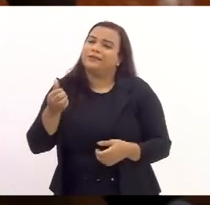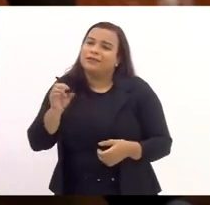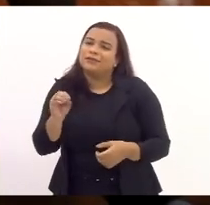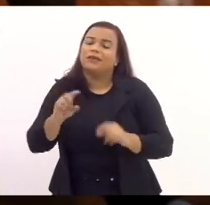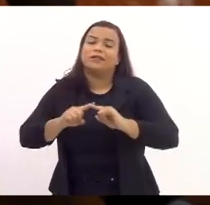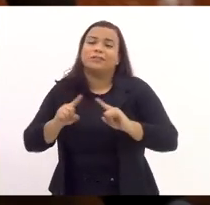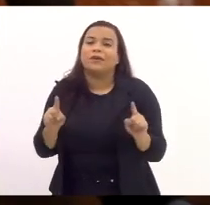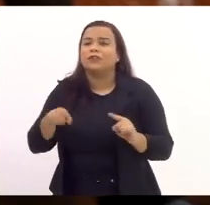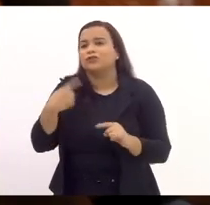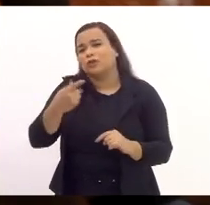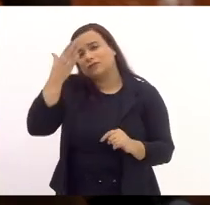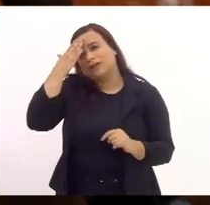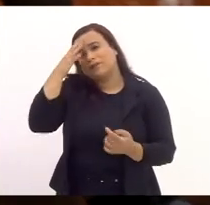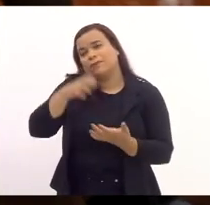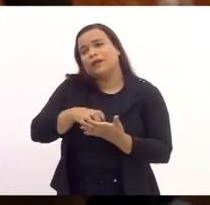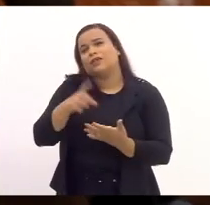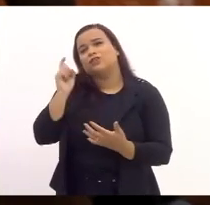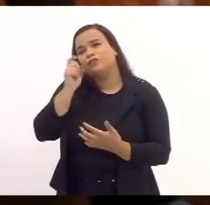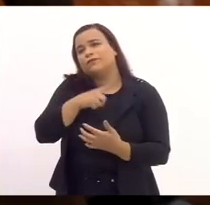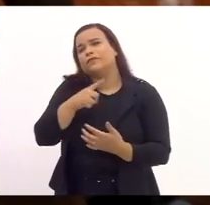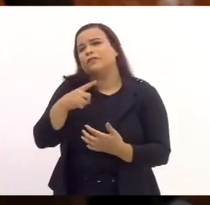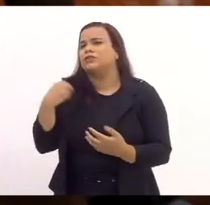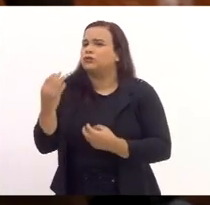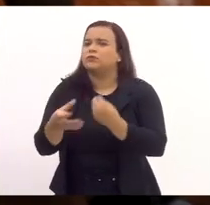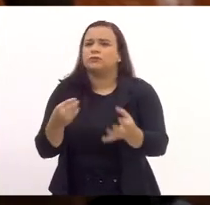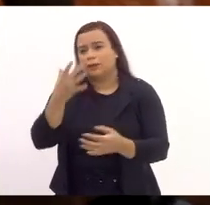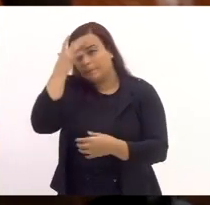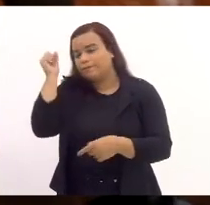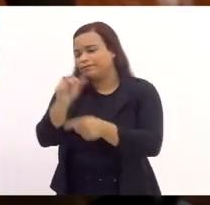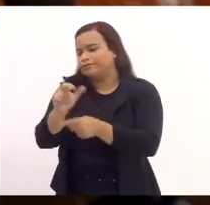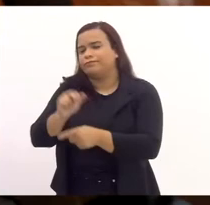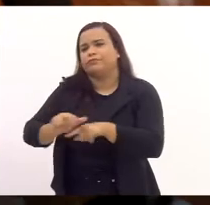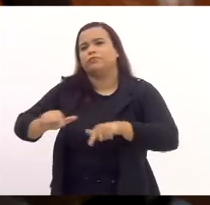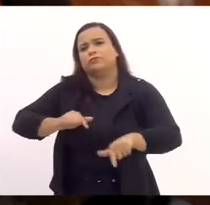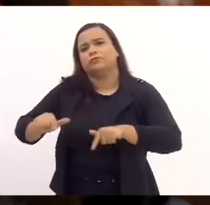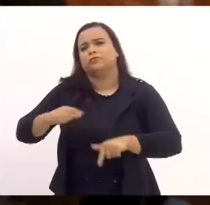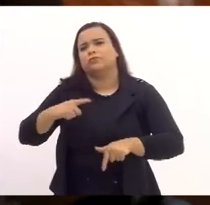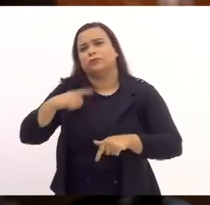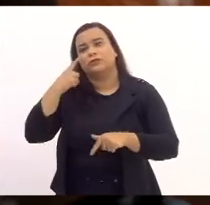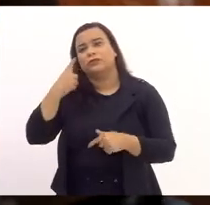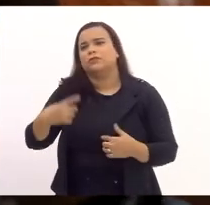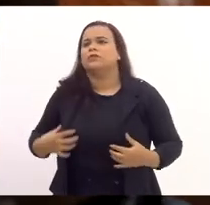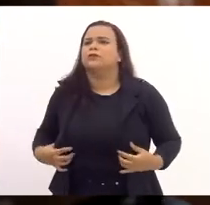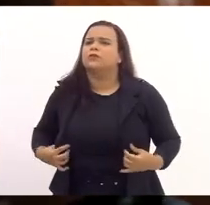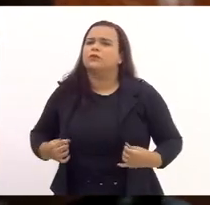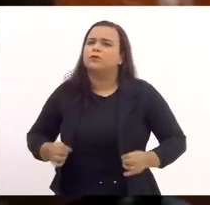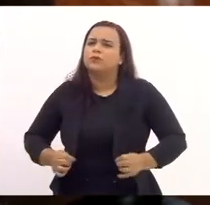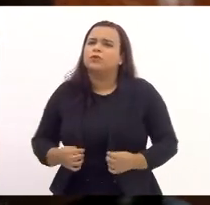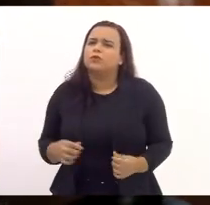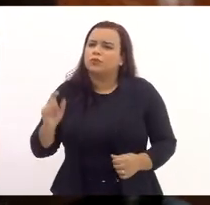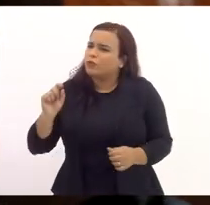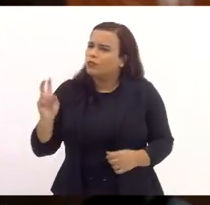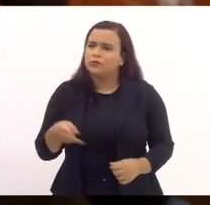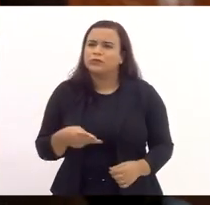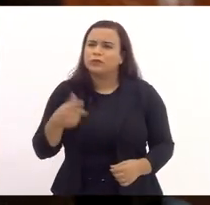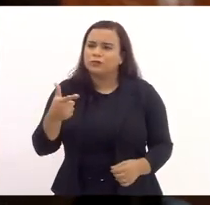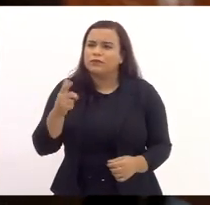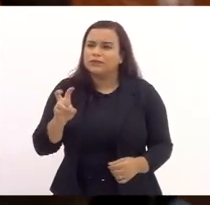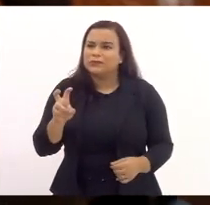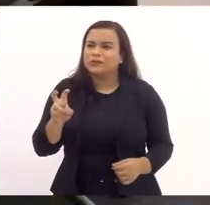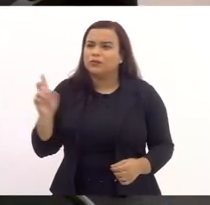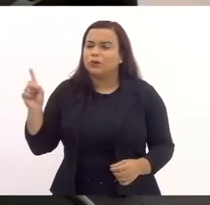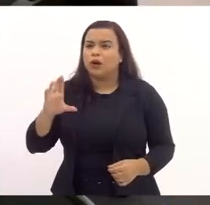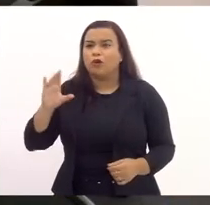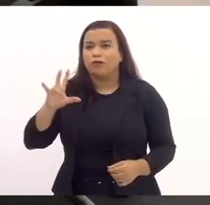as dificuldades de fornecer pessoal e aí tem sido colaborativa na medida que houve com esses 25? Mas o convênio está